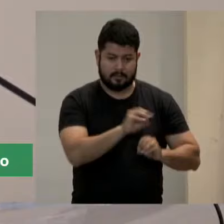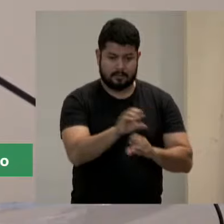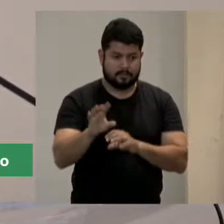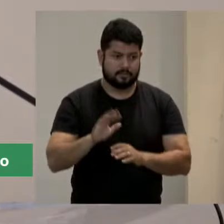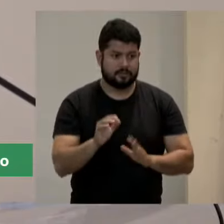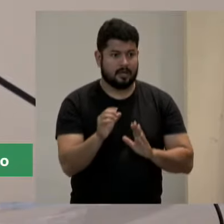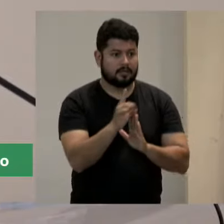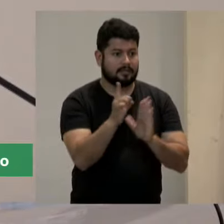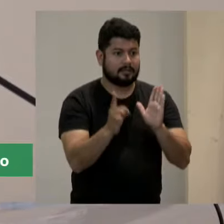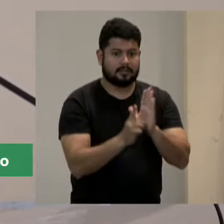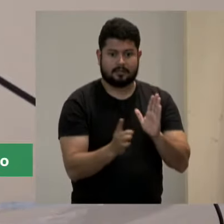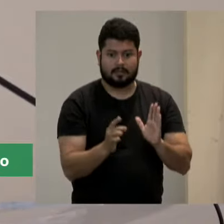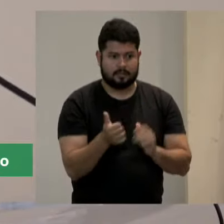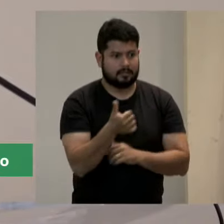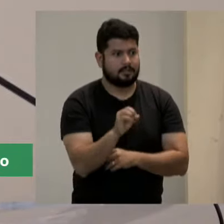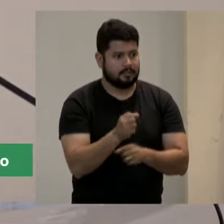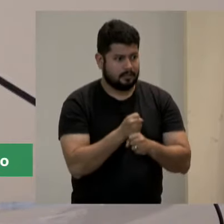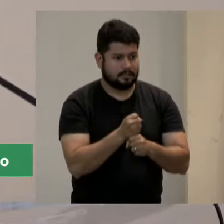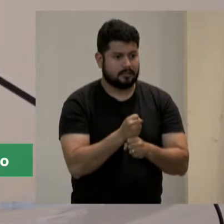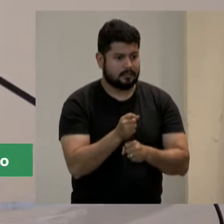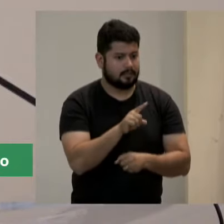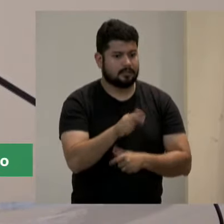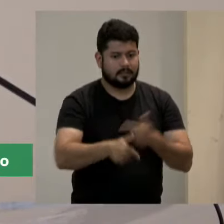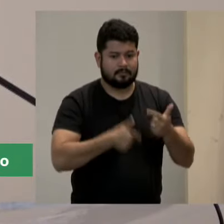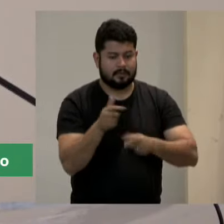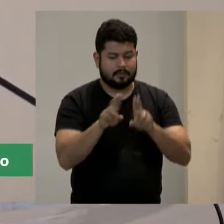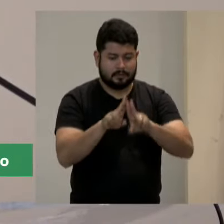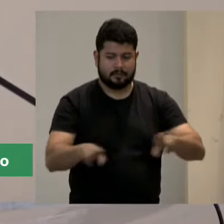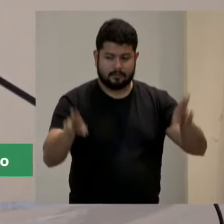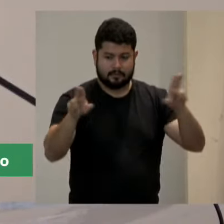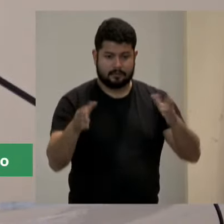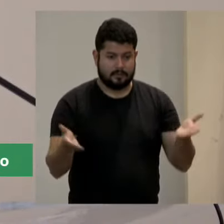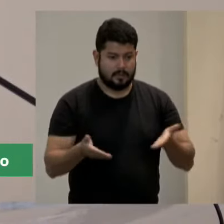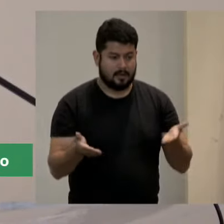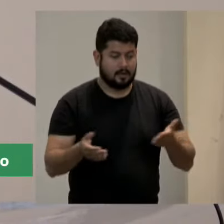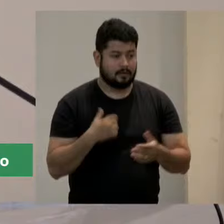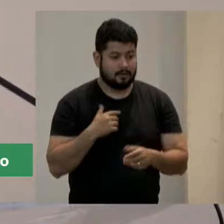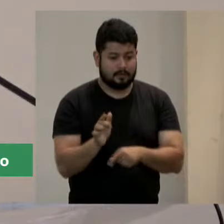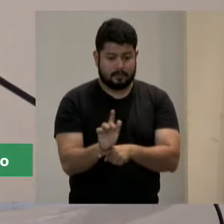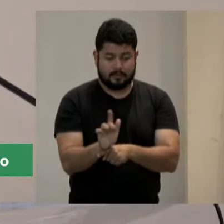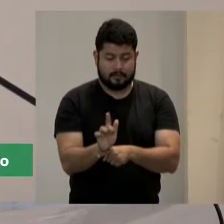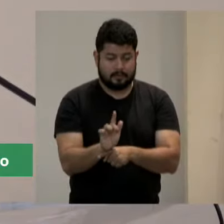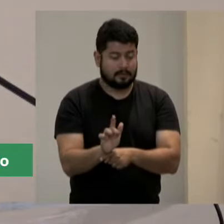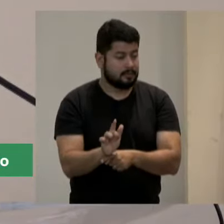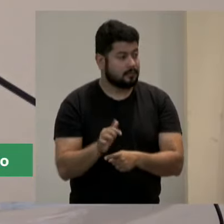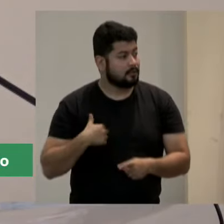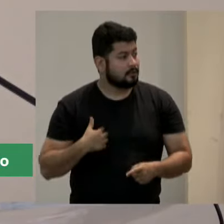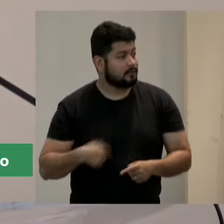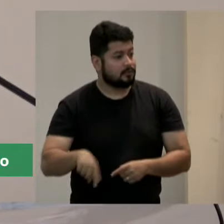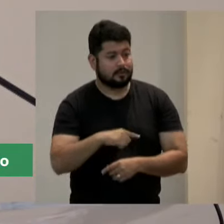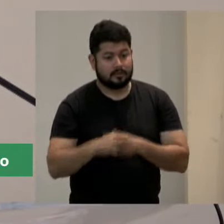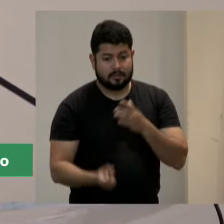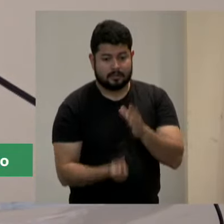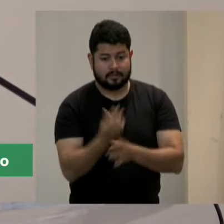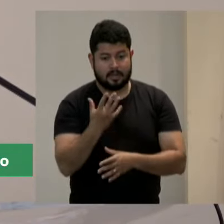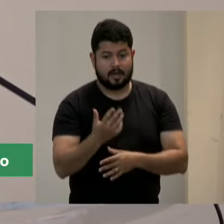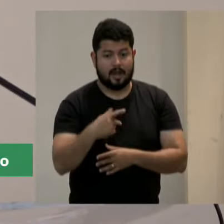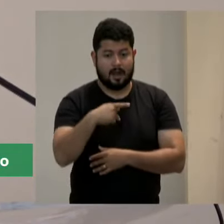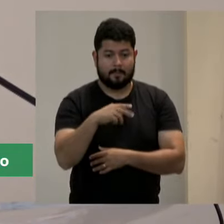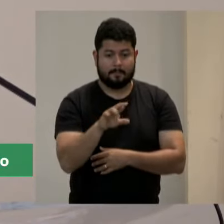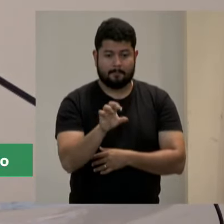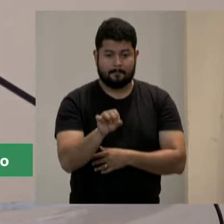trabalho na UFSC, e consolida o seu trabalho nessa gestão, onde onde a gente construiu a Pró-Reitoria de